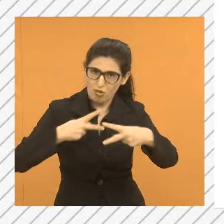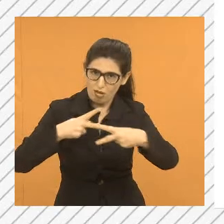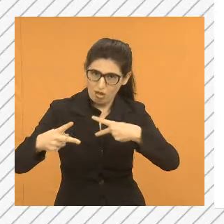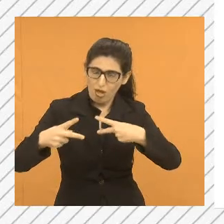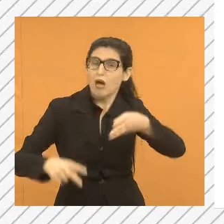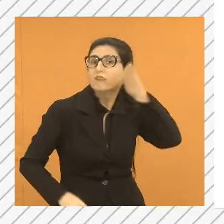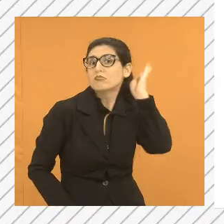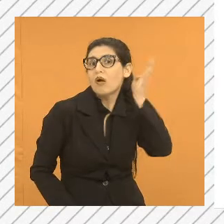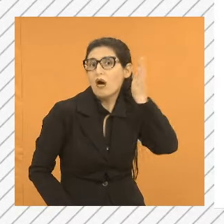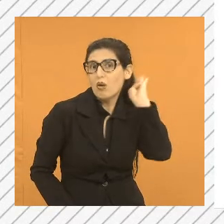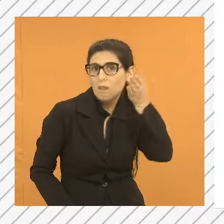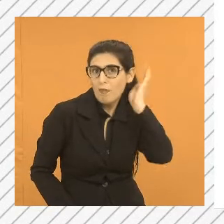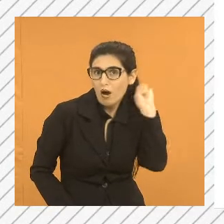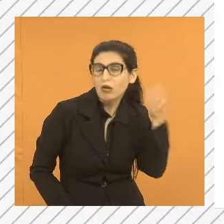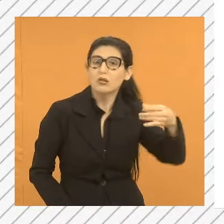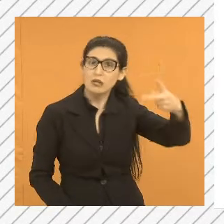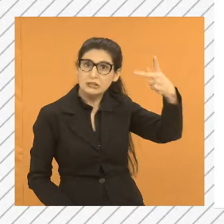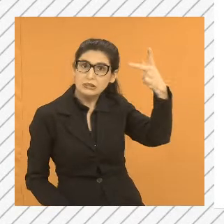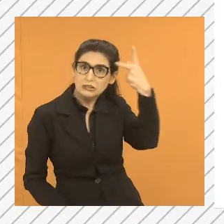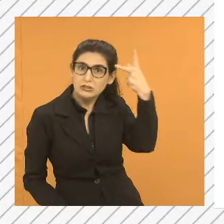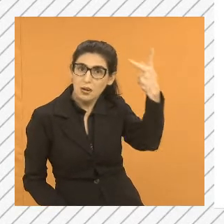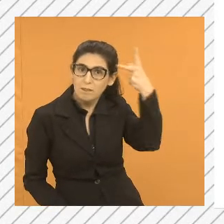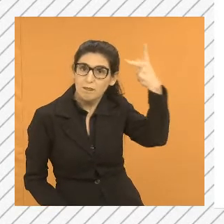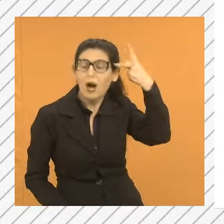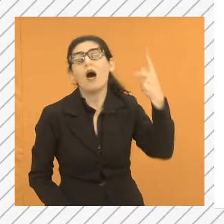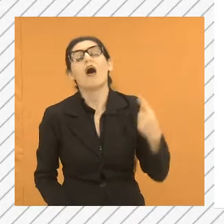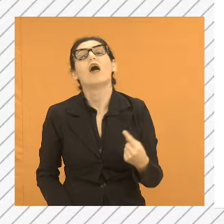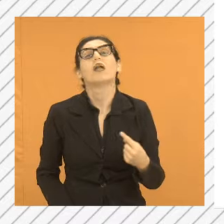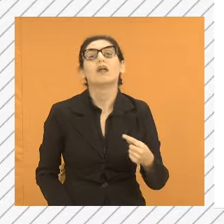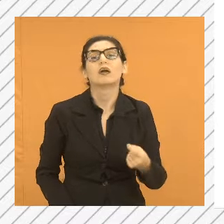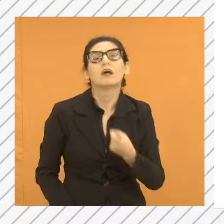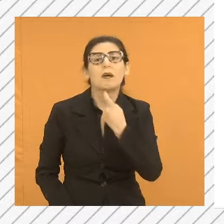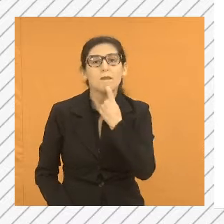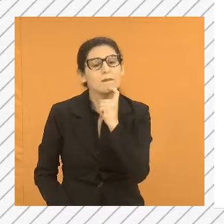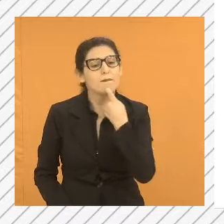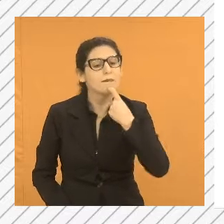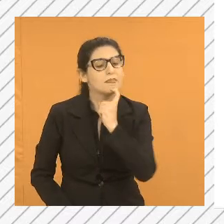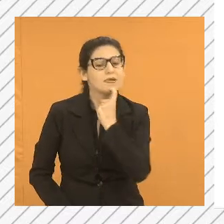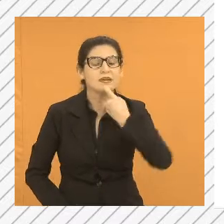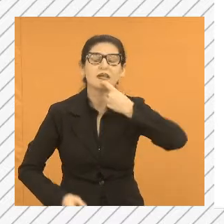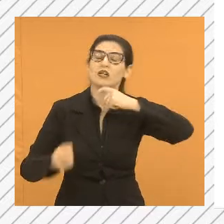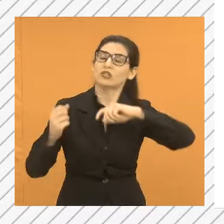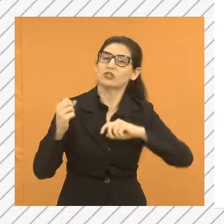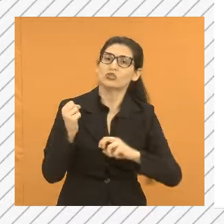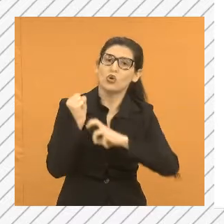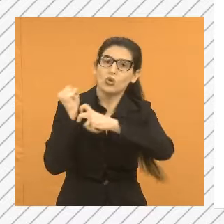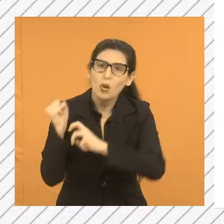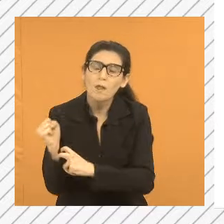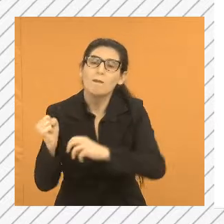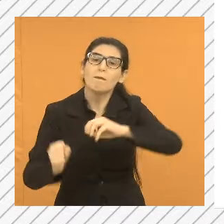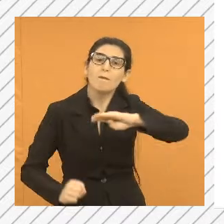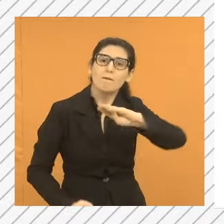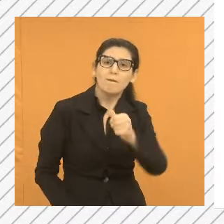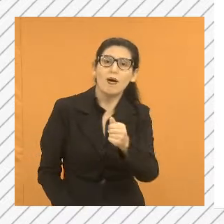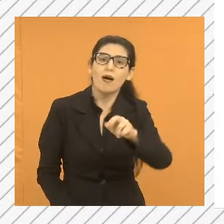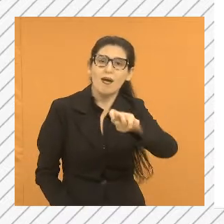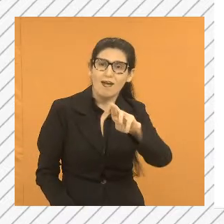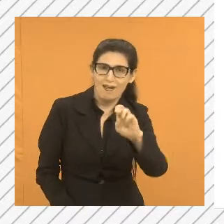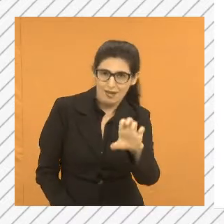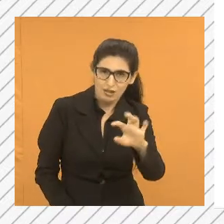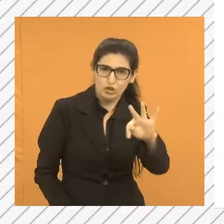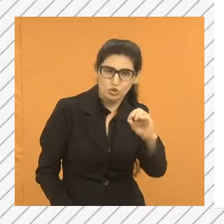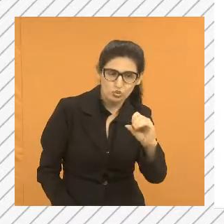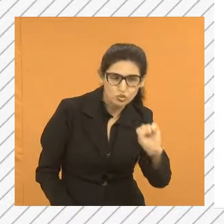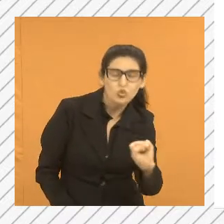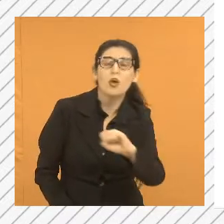Campos, Taubaté, São Paulo, Campinas, Sorocaba, Barretos e Bauru. Então,